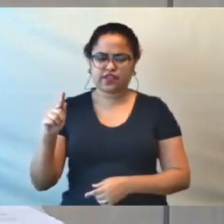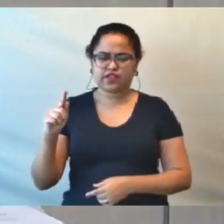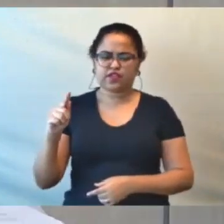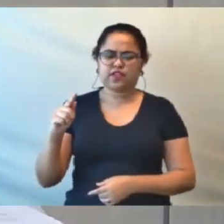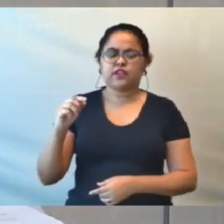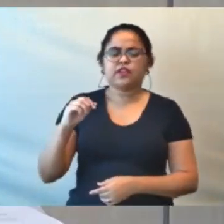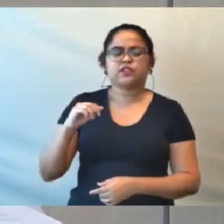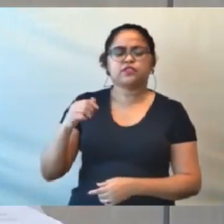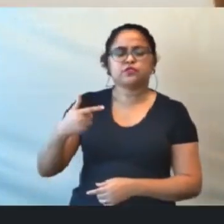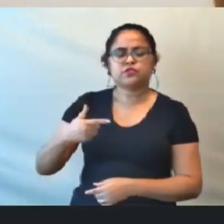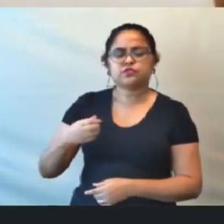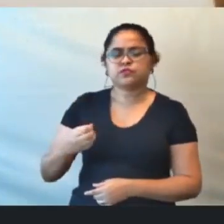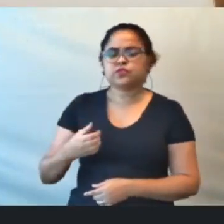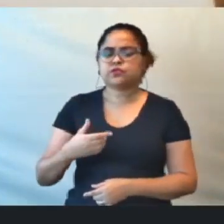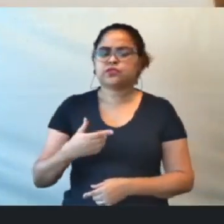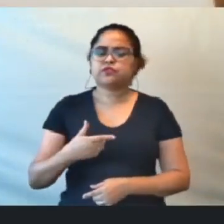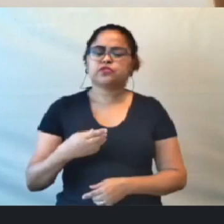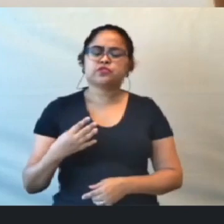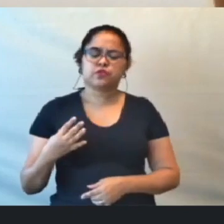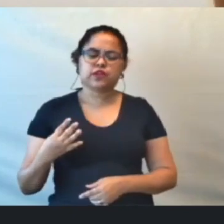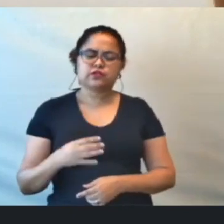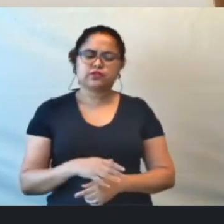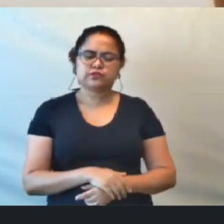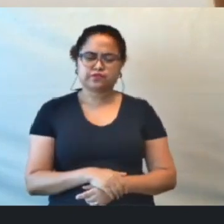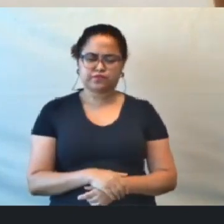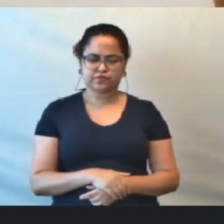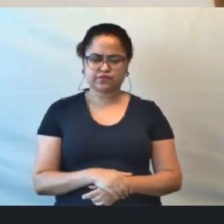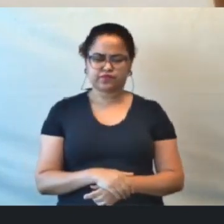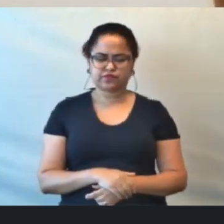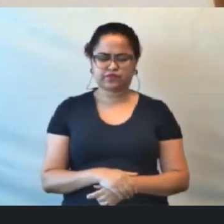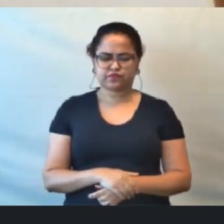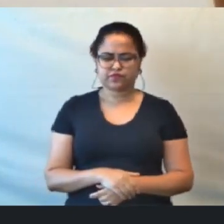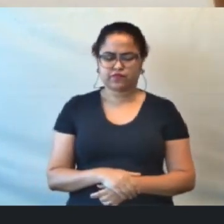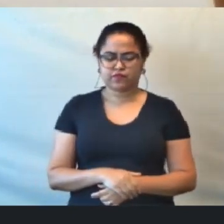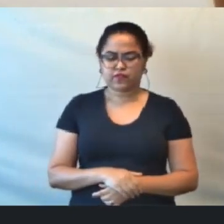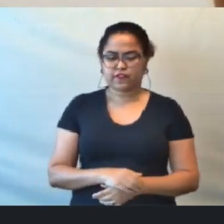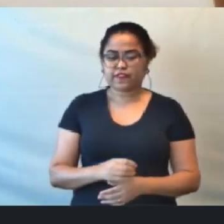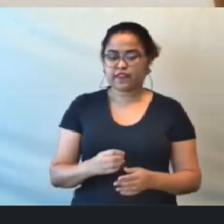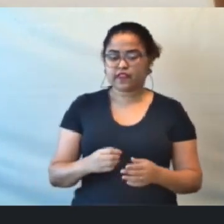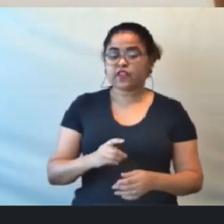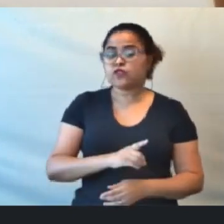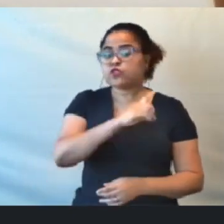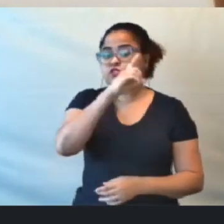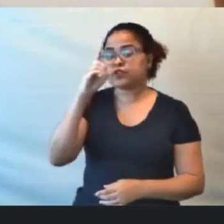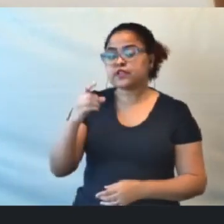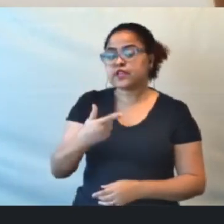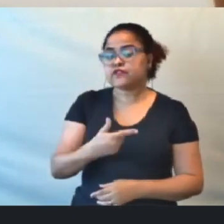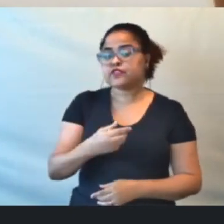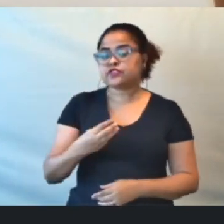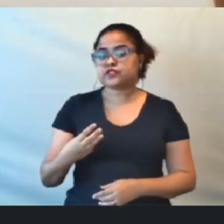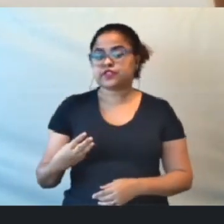2024. Ok. Esse ofício está datado aí da DILEG do dia 23 de 3 de